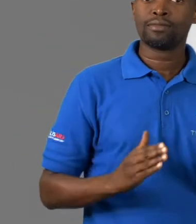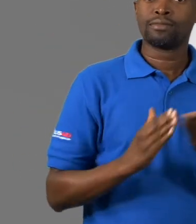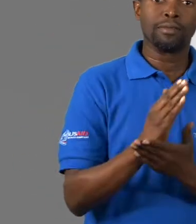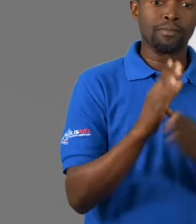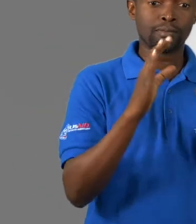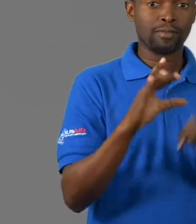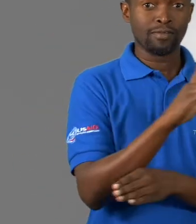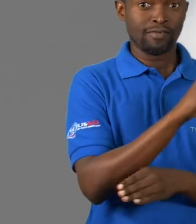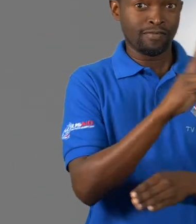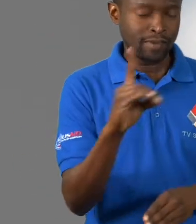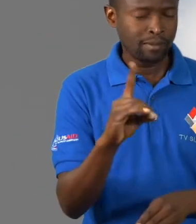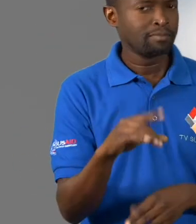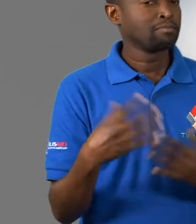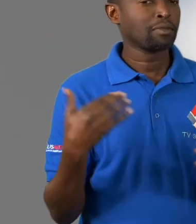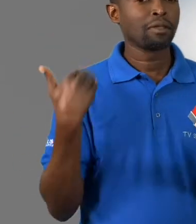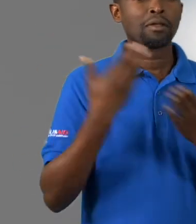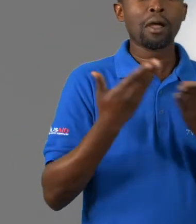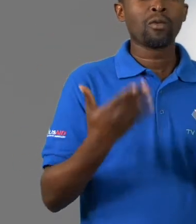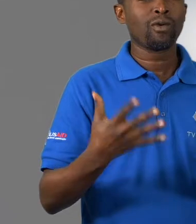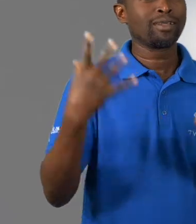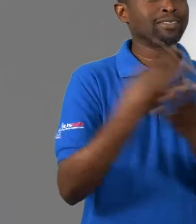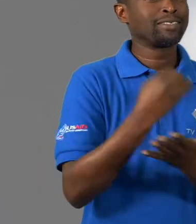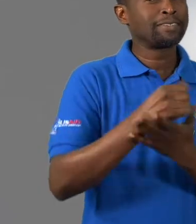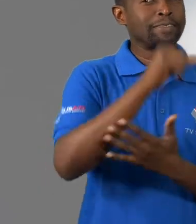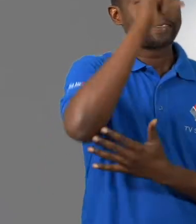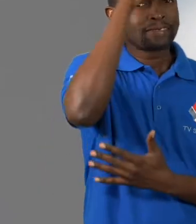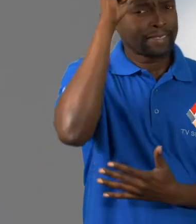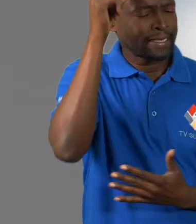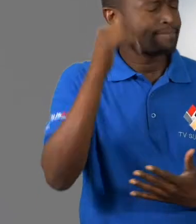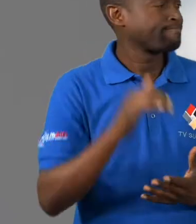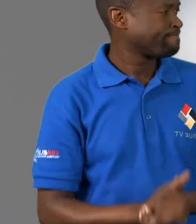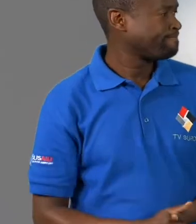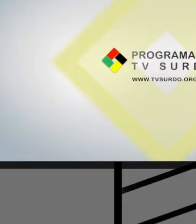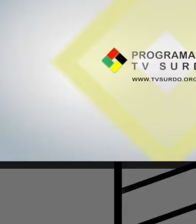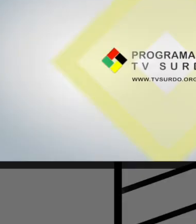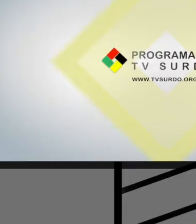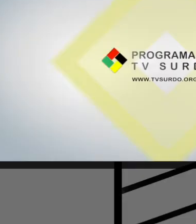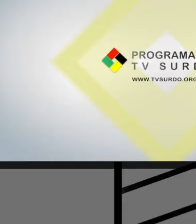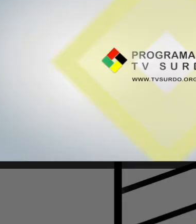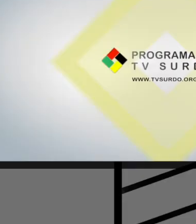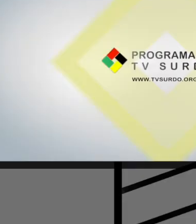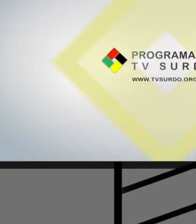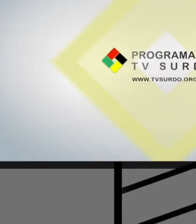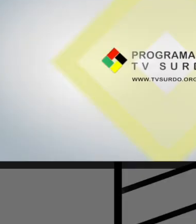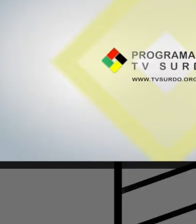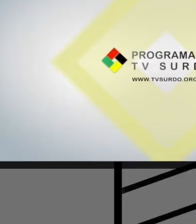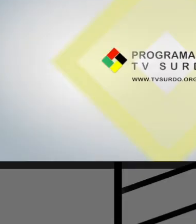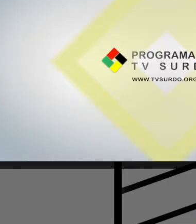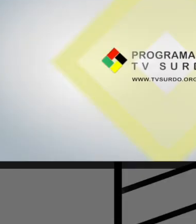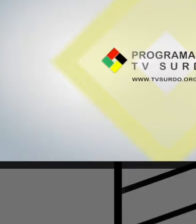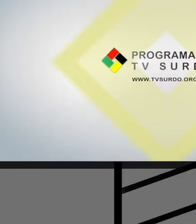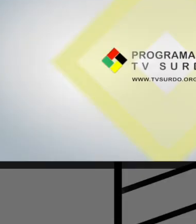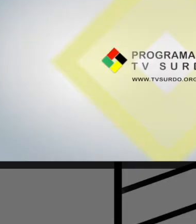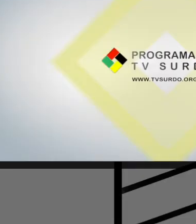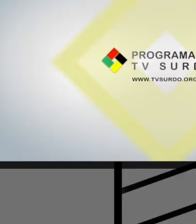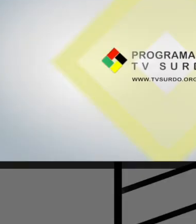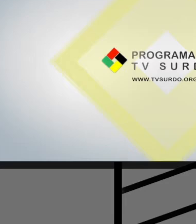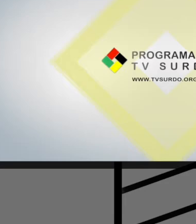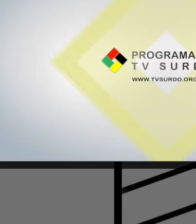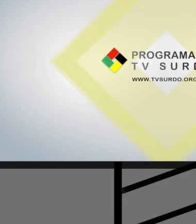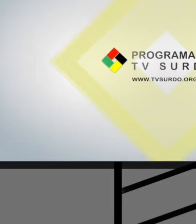Deficiência. Mas até aqui, é difícil monitorar o seu cumprimento. Um outro problema causado pela falta de